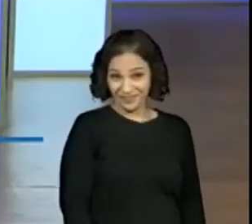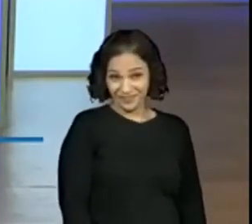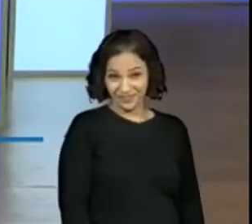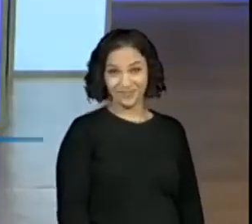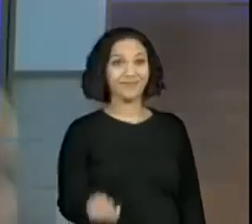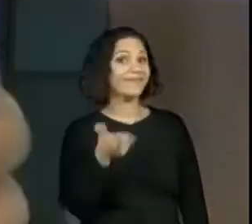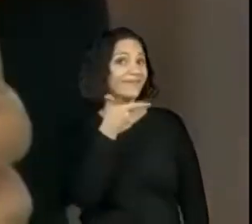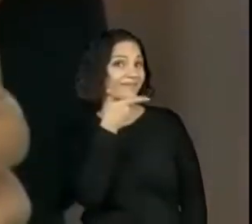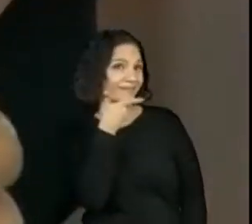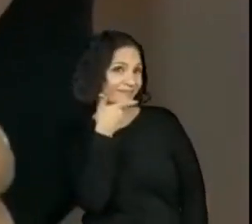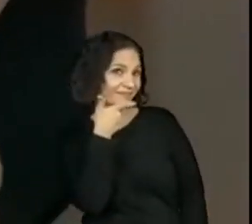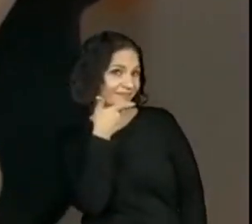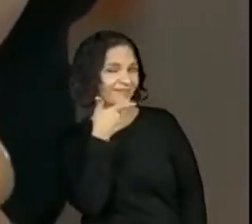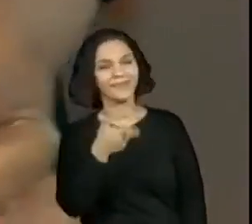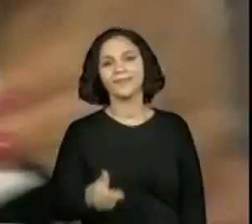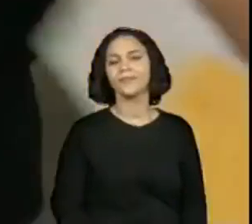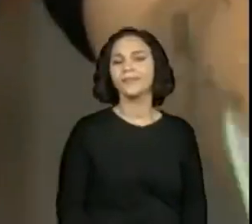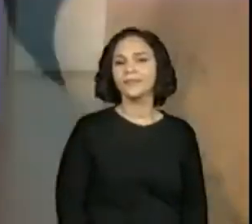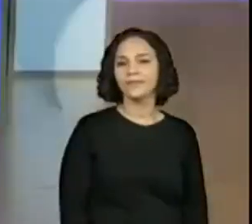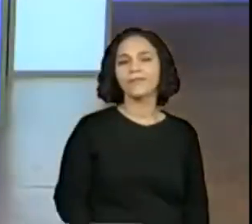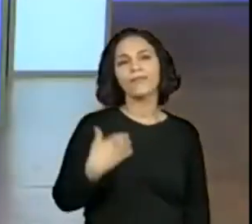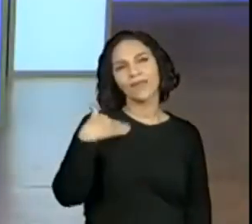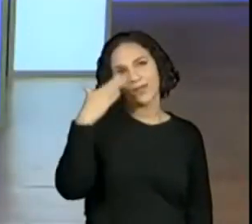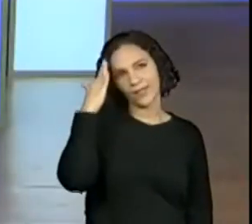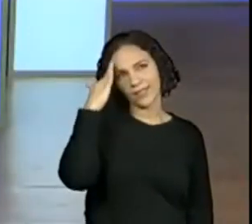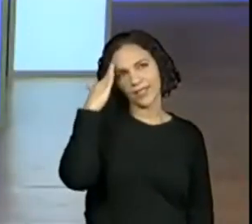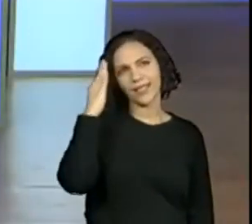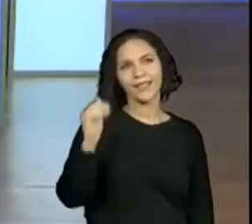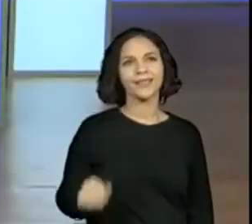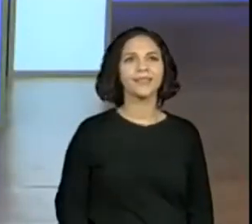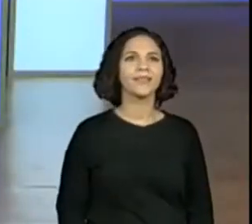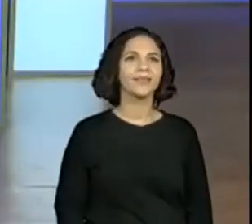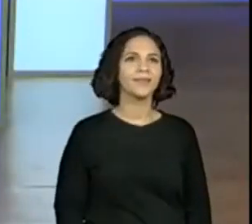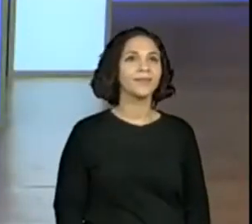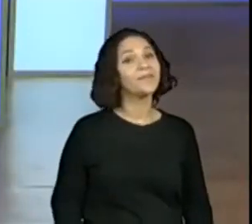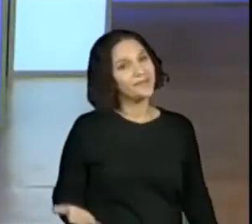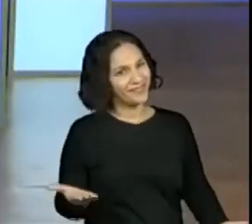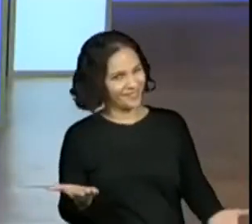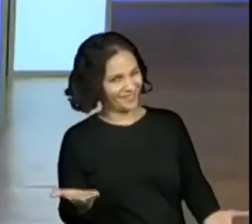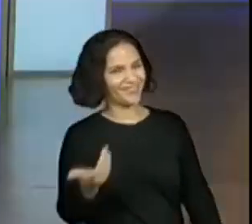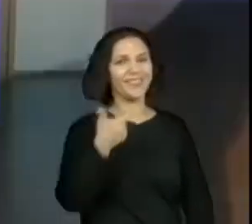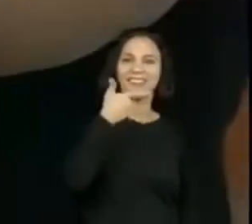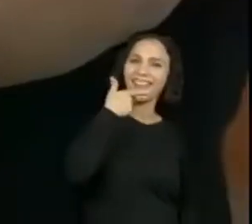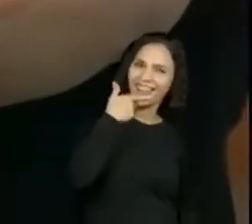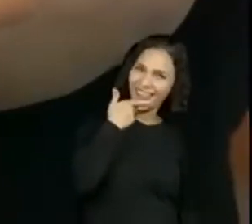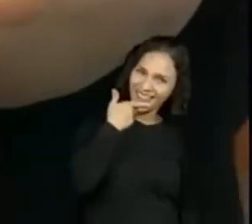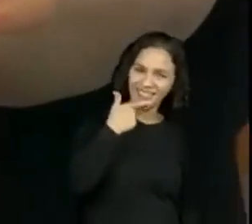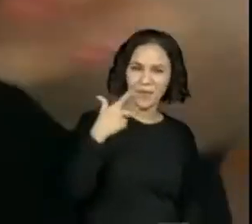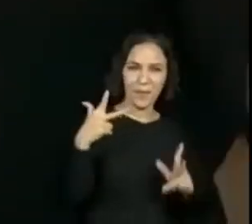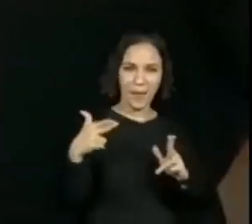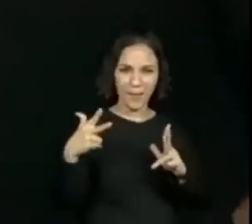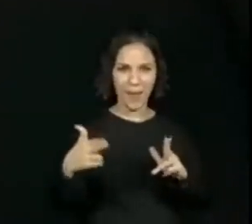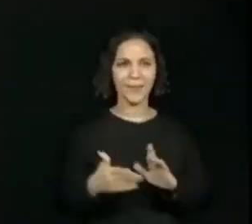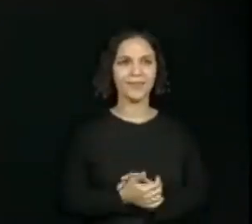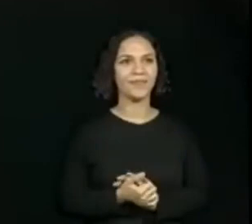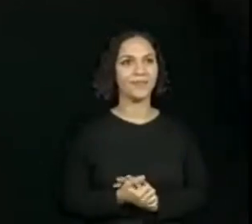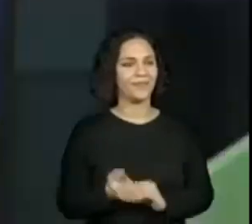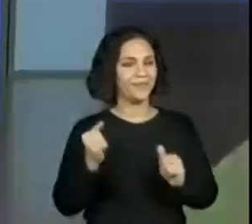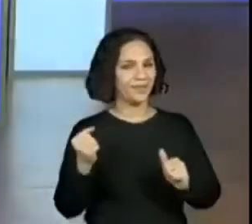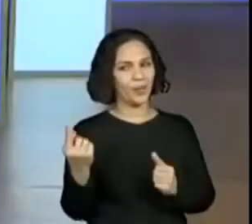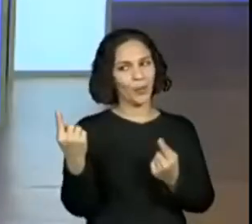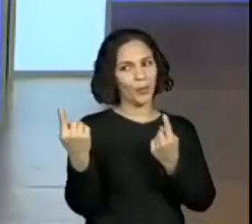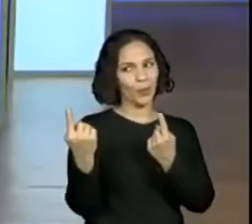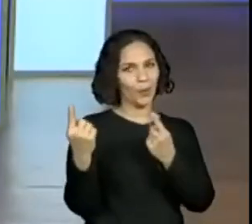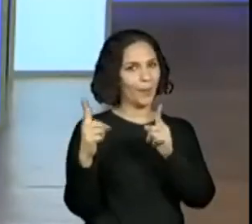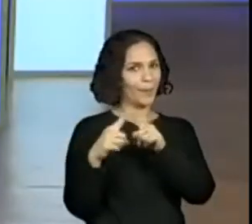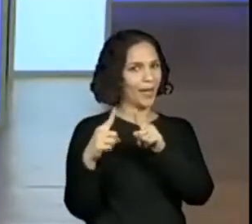tirei uma carinha eu sei onde tá outra aqui carinha Arrasei as